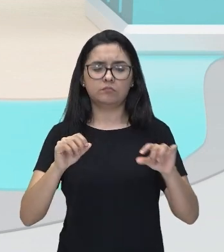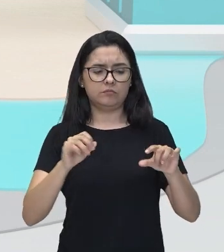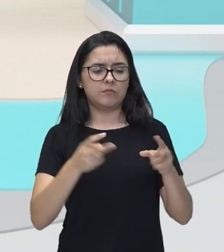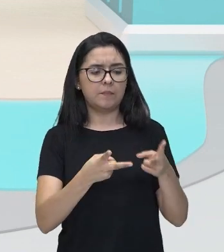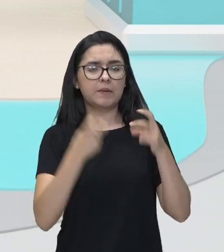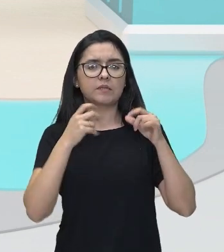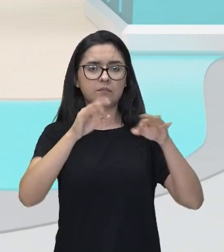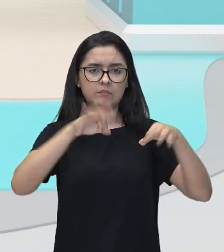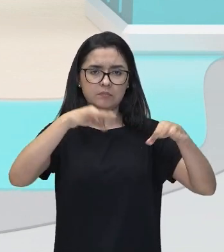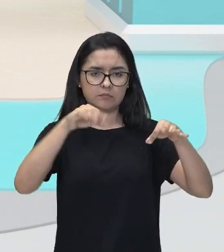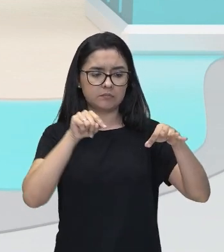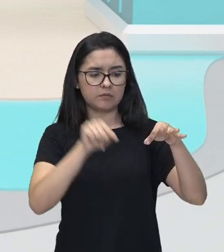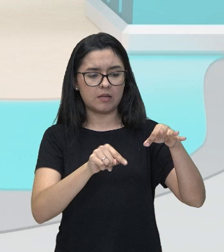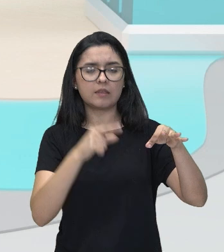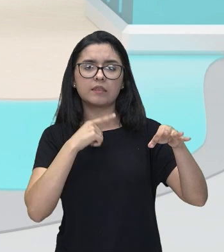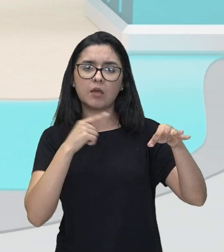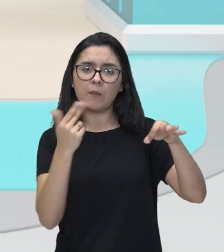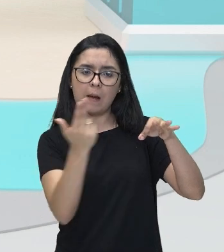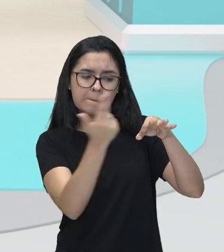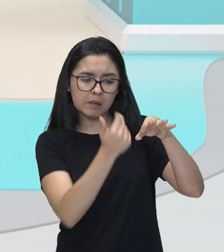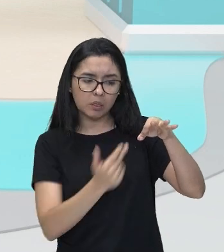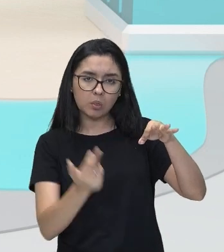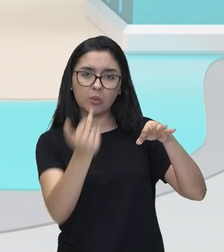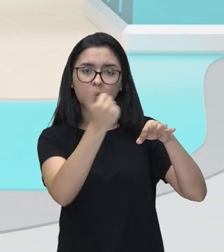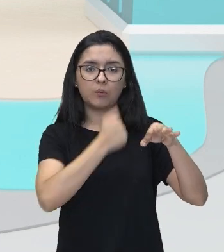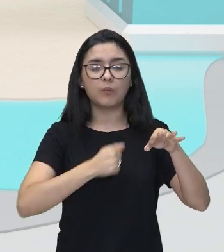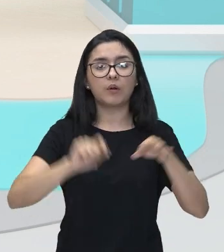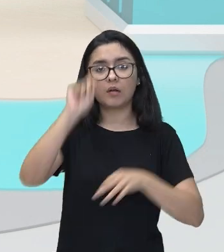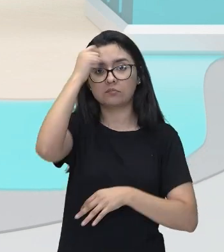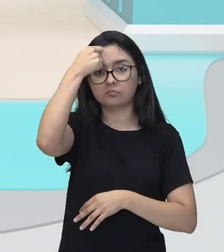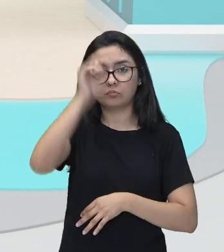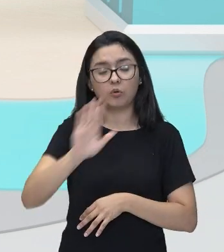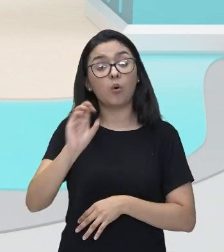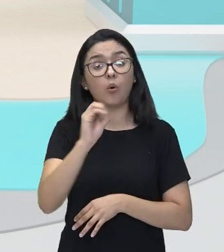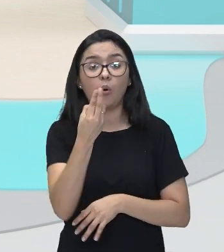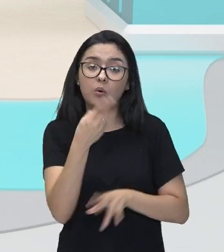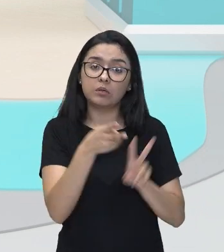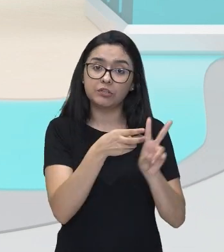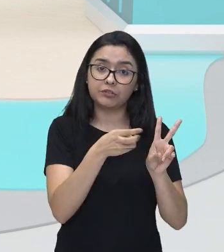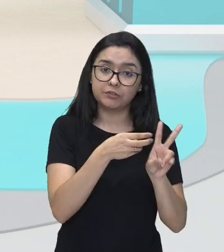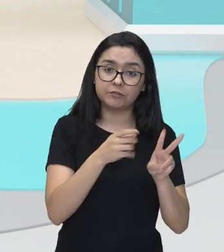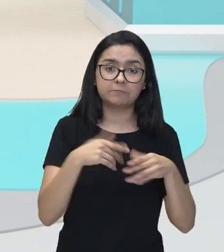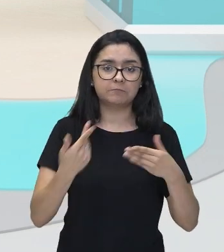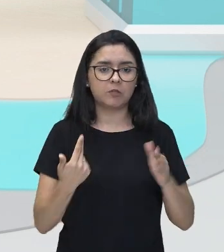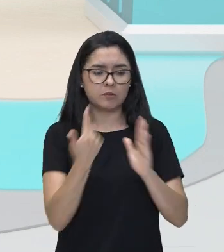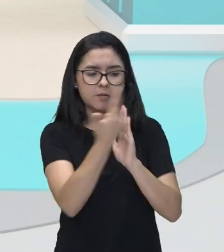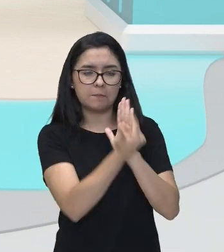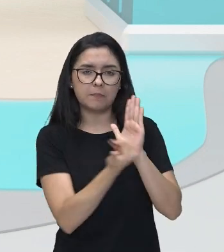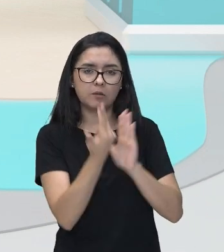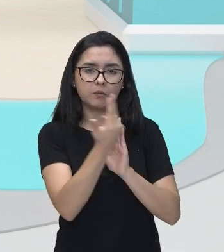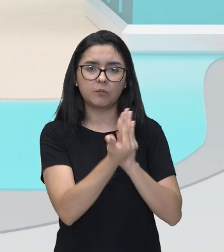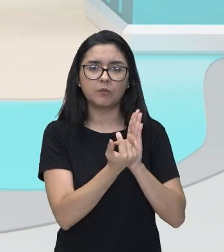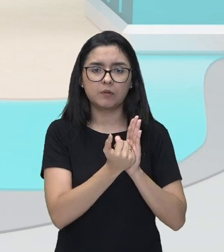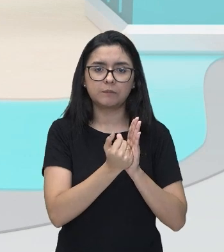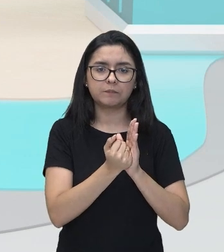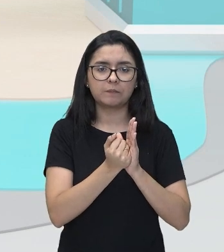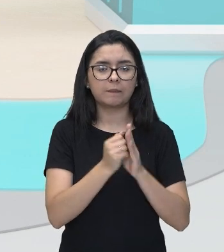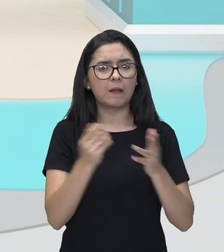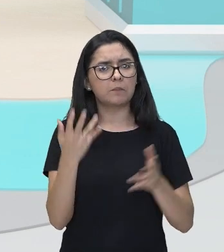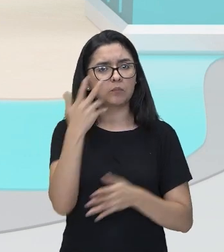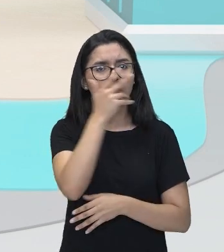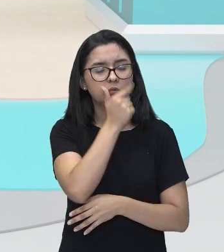grafismo africano ou indígena. Então, esse grafismo são muito bonitos e